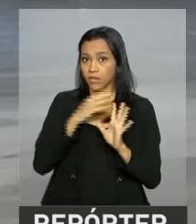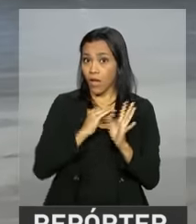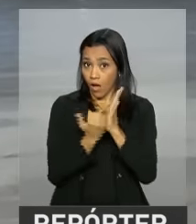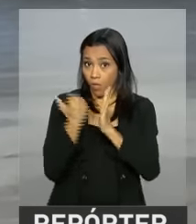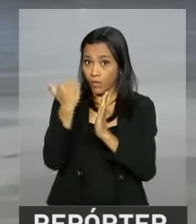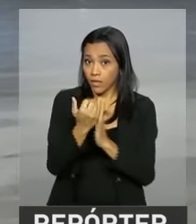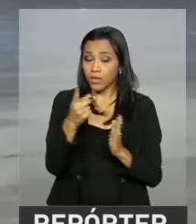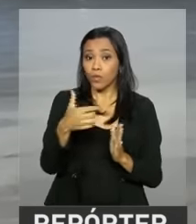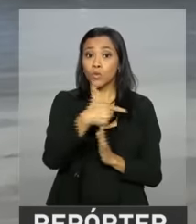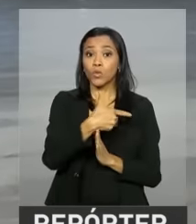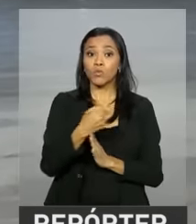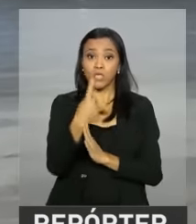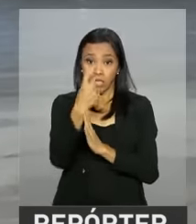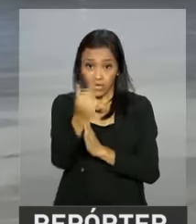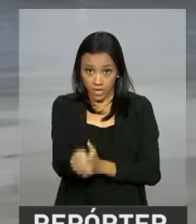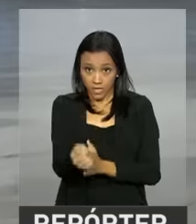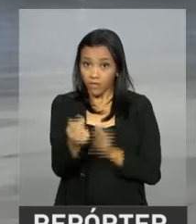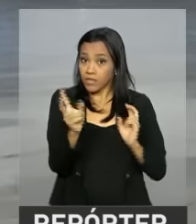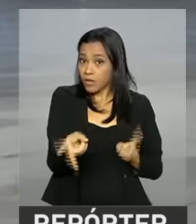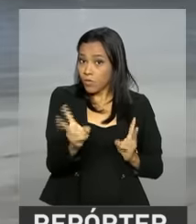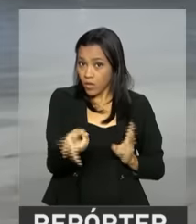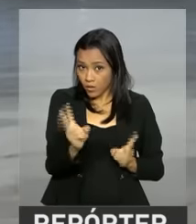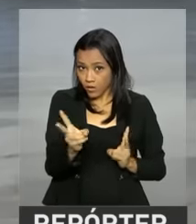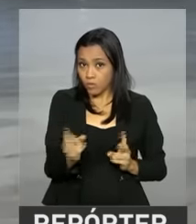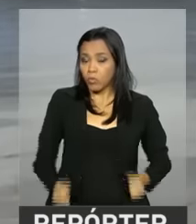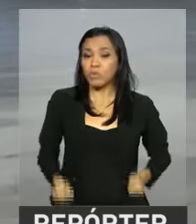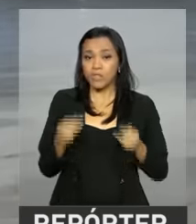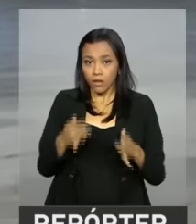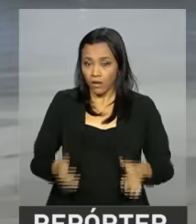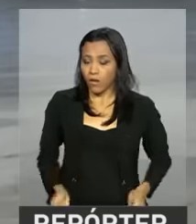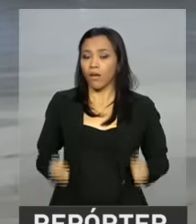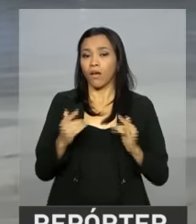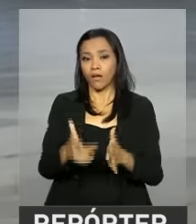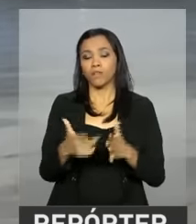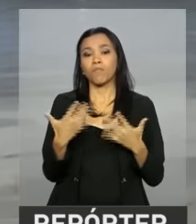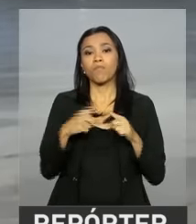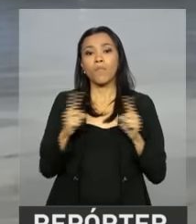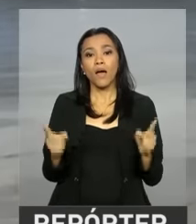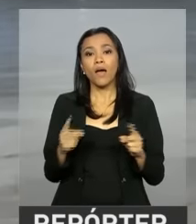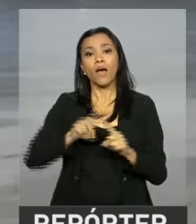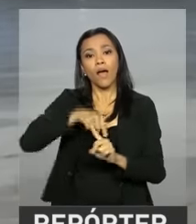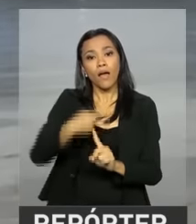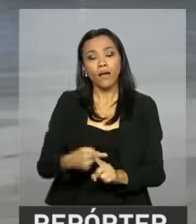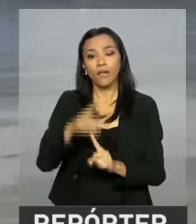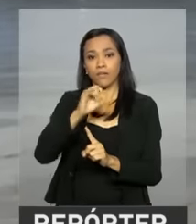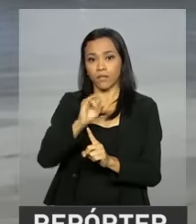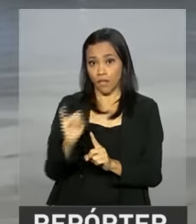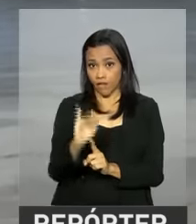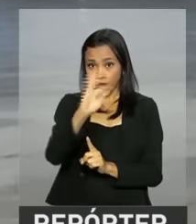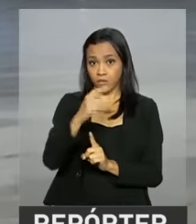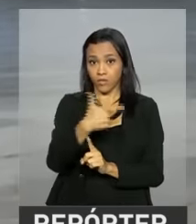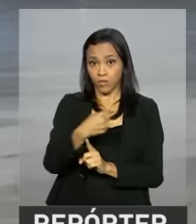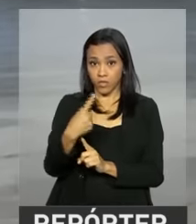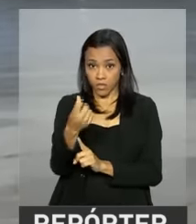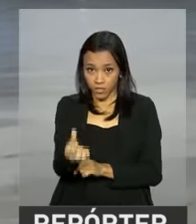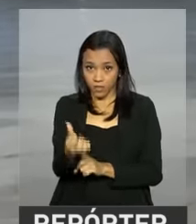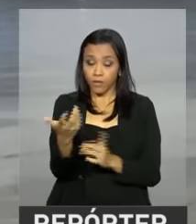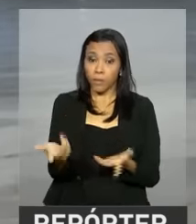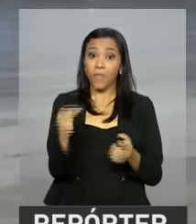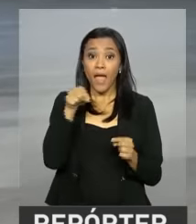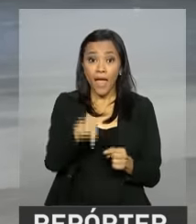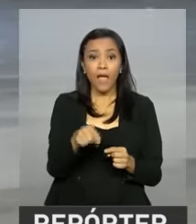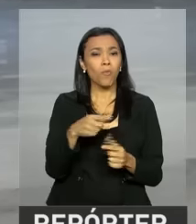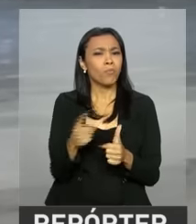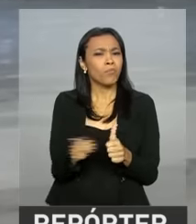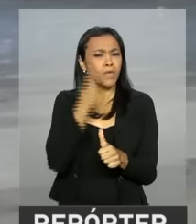dizendo que em 2017 os gastos vão ser iguais aos de 2016 mas a inflação de 2016 segundo o ministro Esse é o primeiro movimento